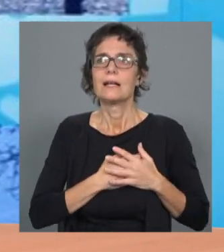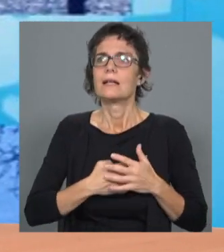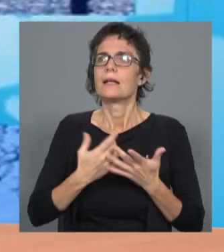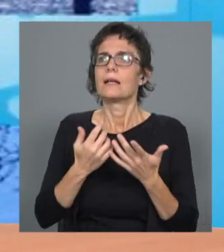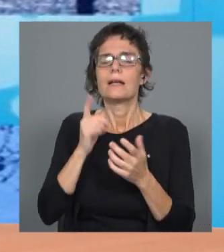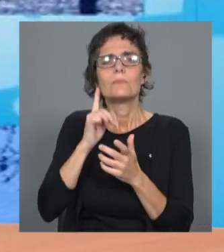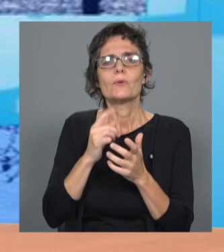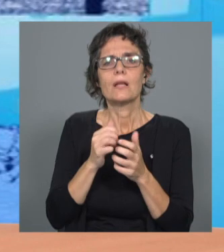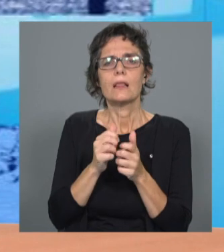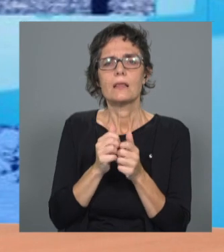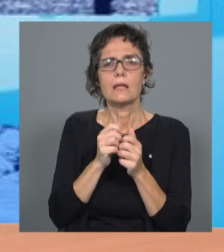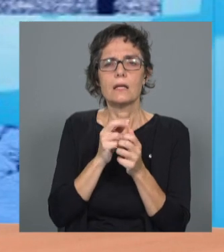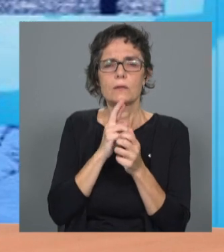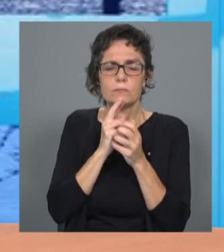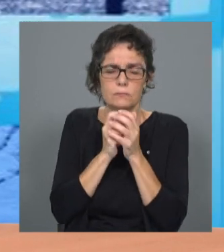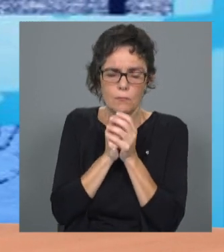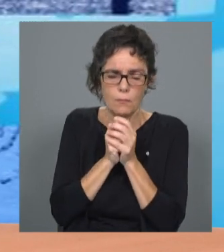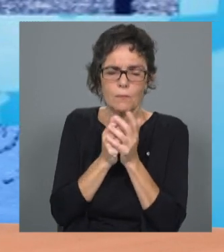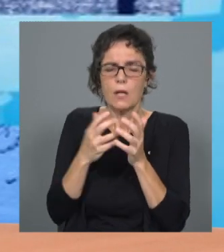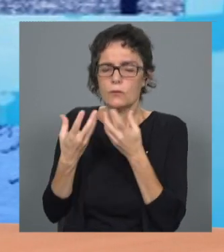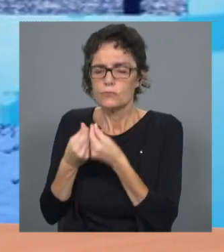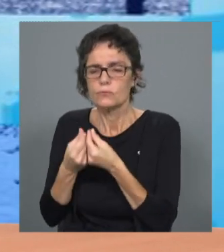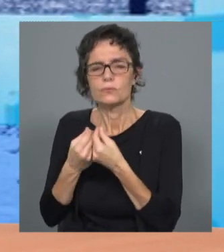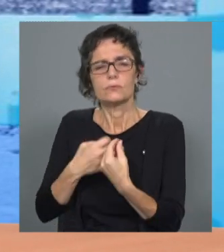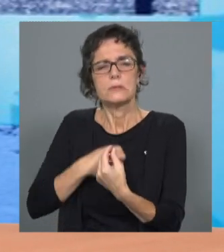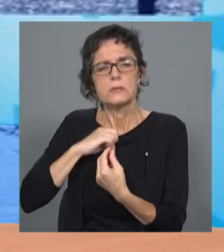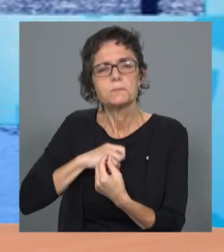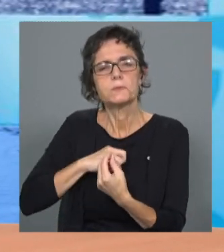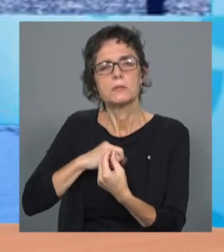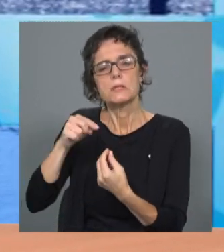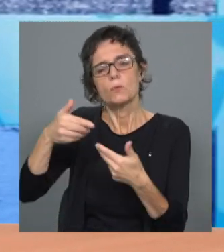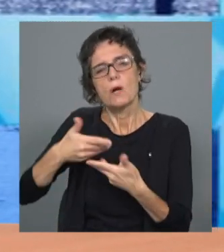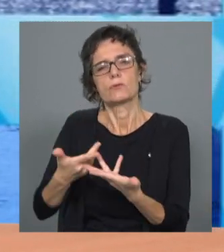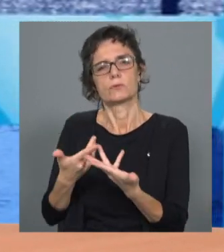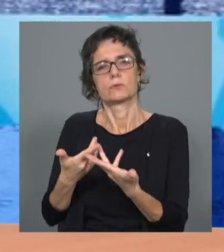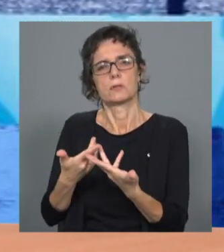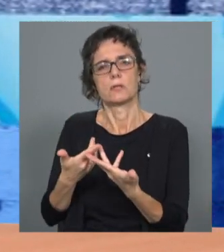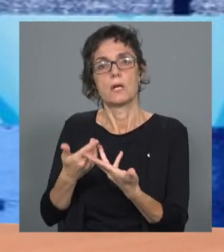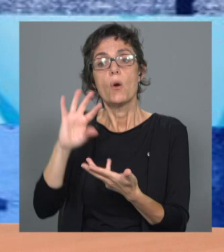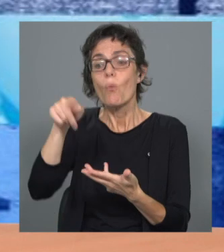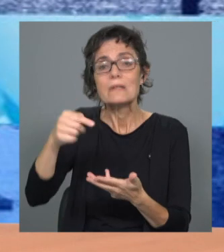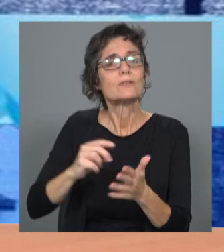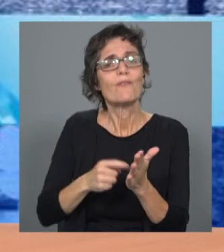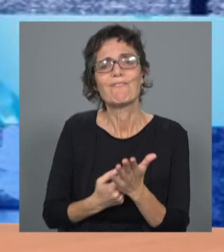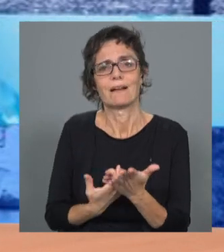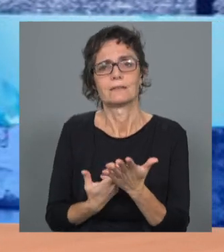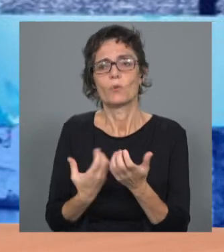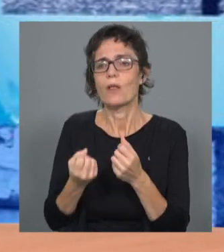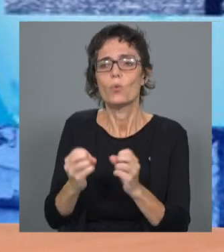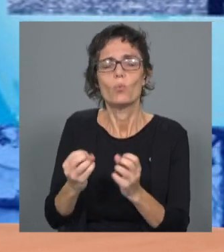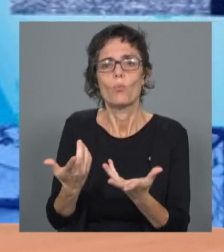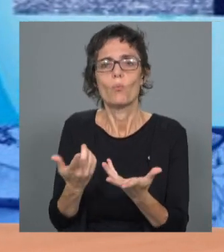presença, da oração em comunidade, é muito importante, e isso falta, não é? há ali um sentido de